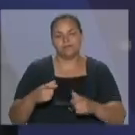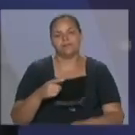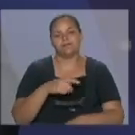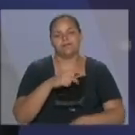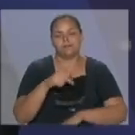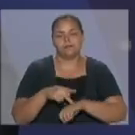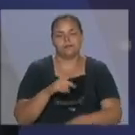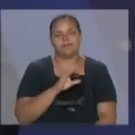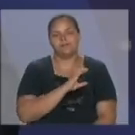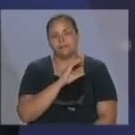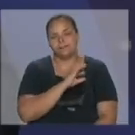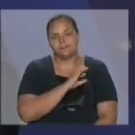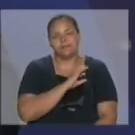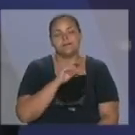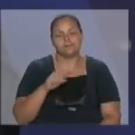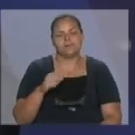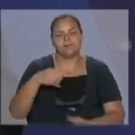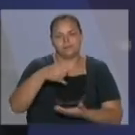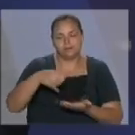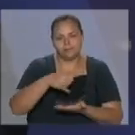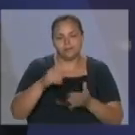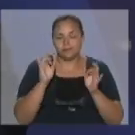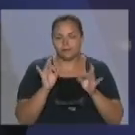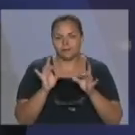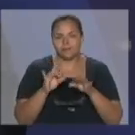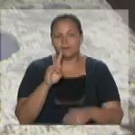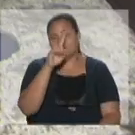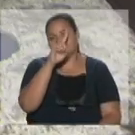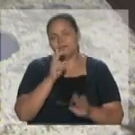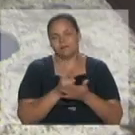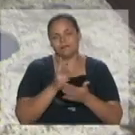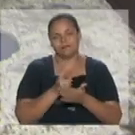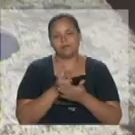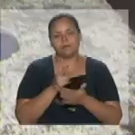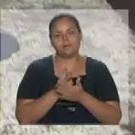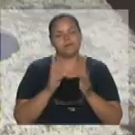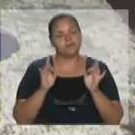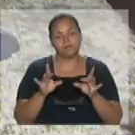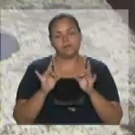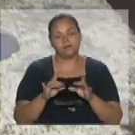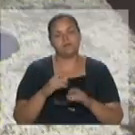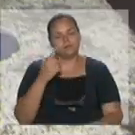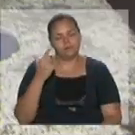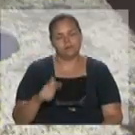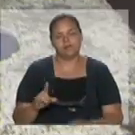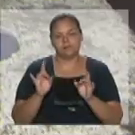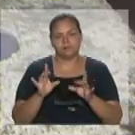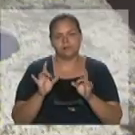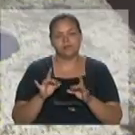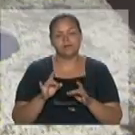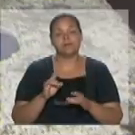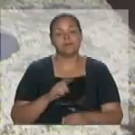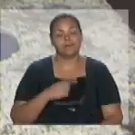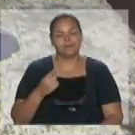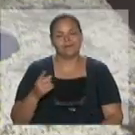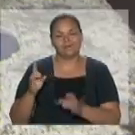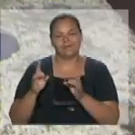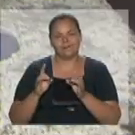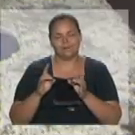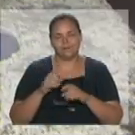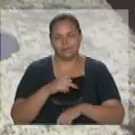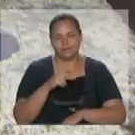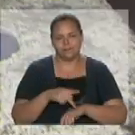o óleo que ela produz lá no Canadá e lá não refina. Então ela vende, depois ela vende de novo. Quando ela vende para o Canadá, ela